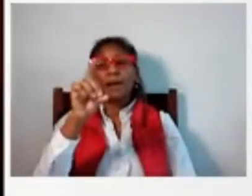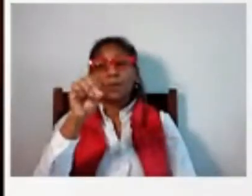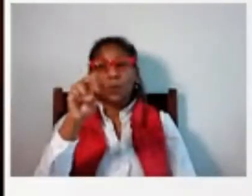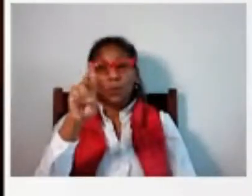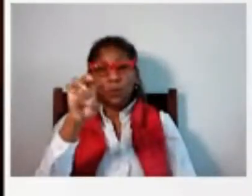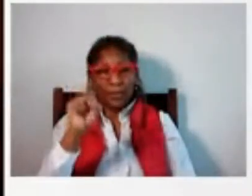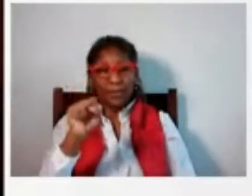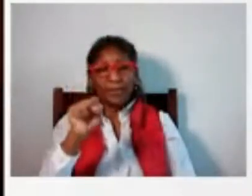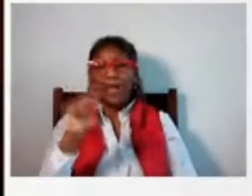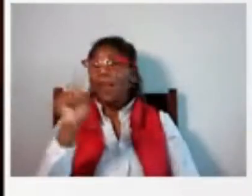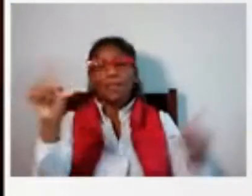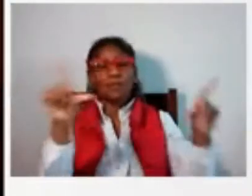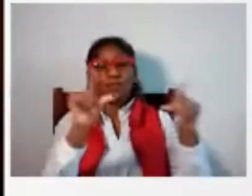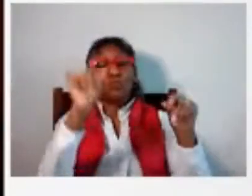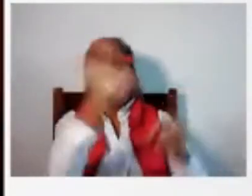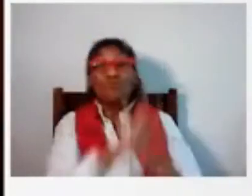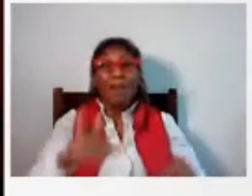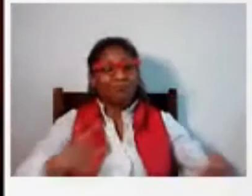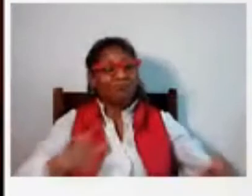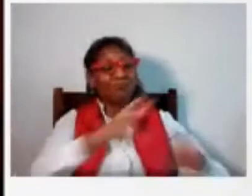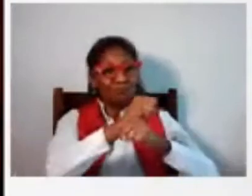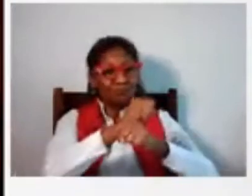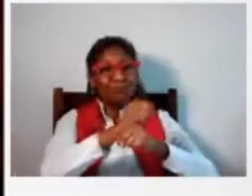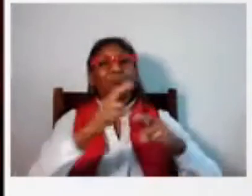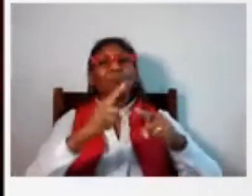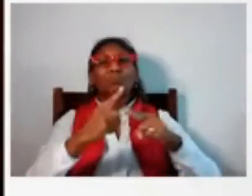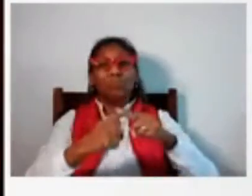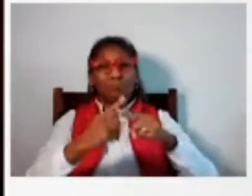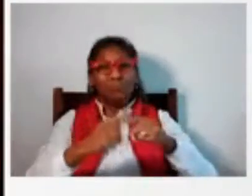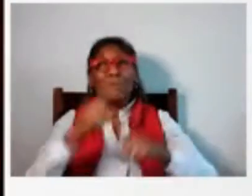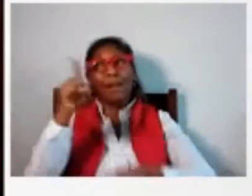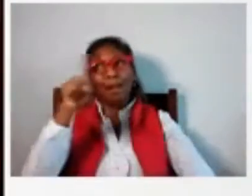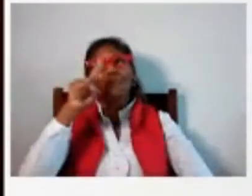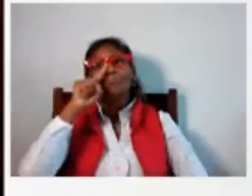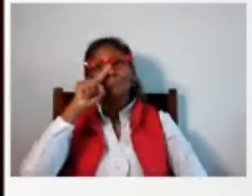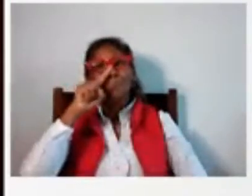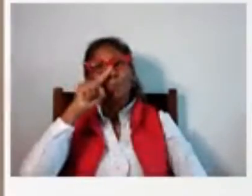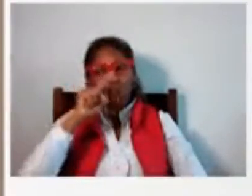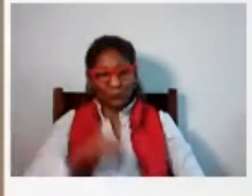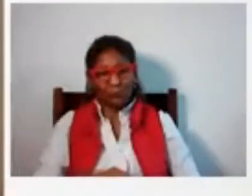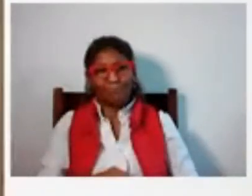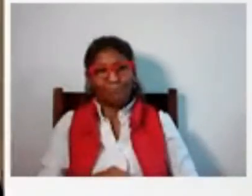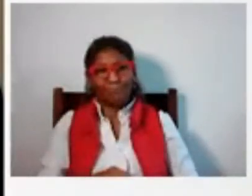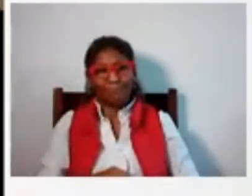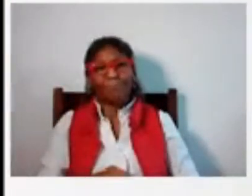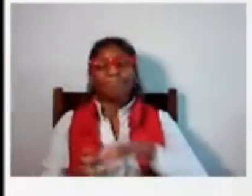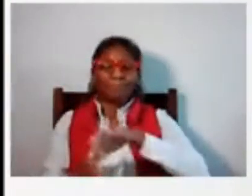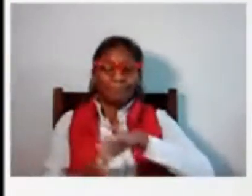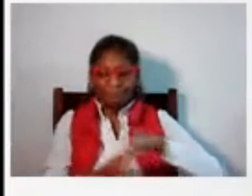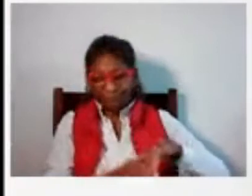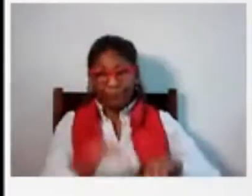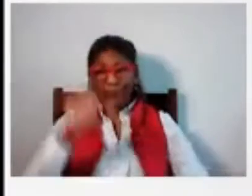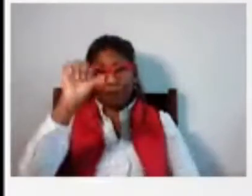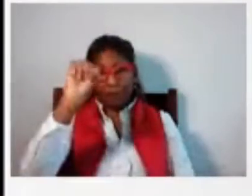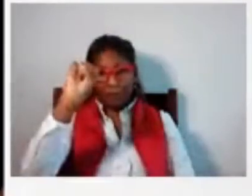reduzir o risco que se observa naquela região. Em Santo Ângelo, né, a gente teve uma